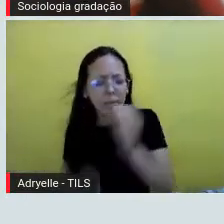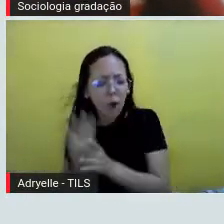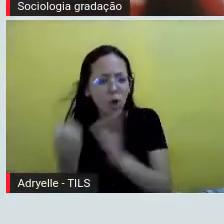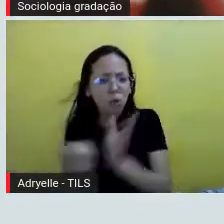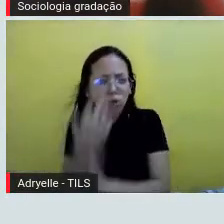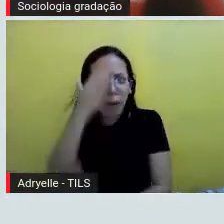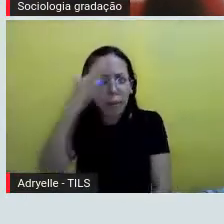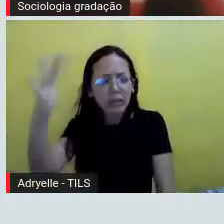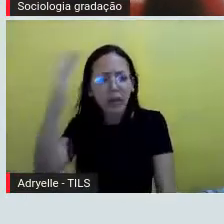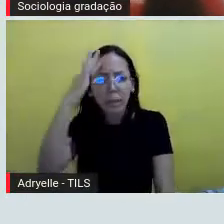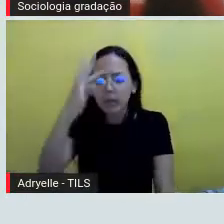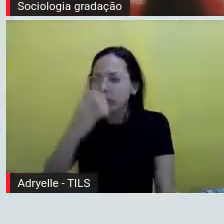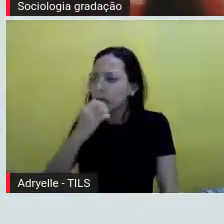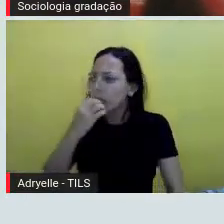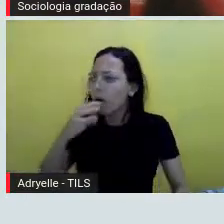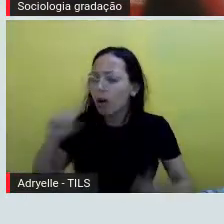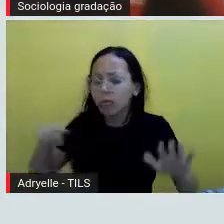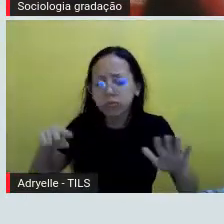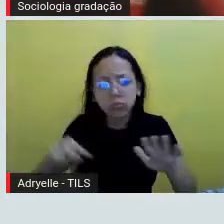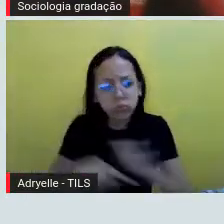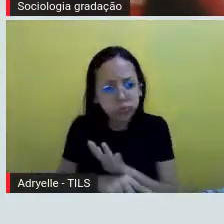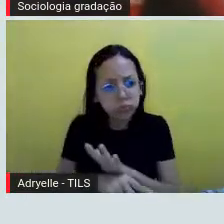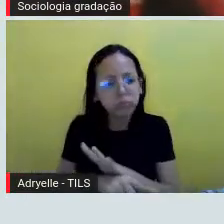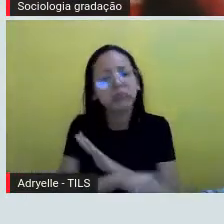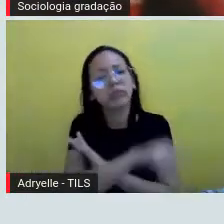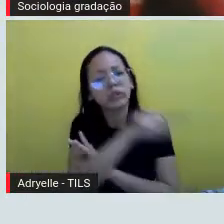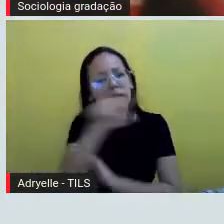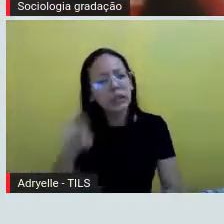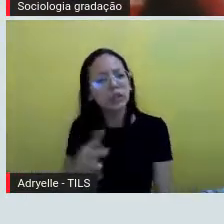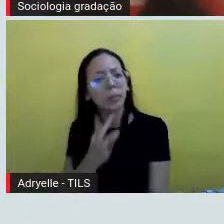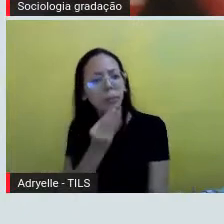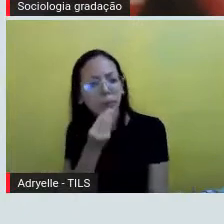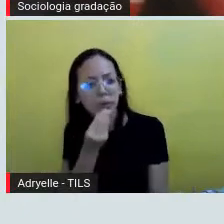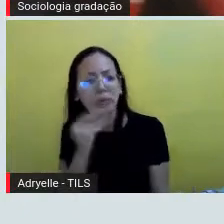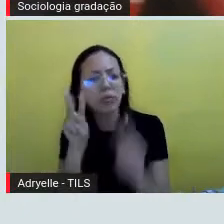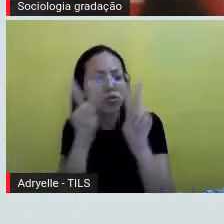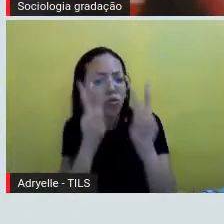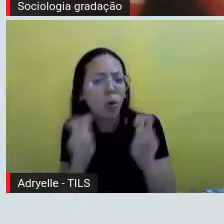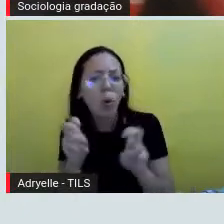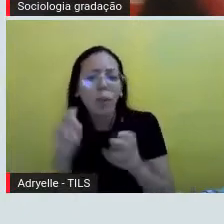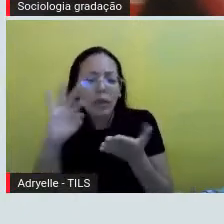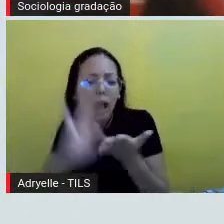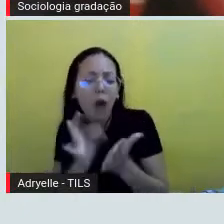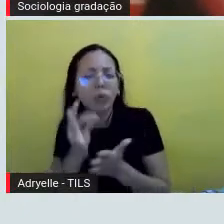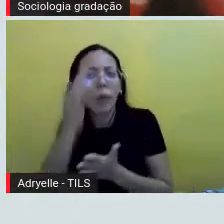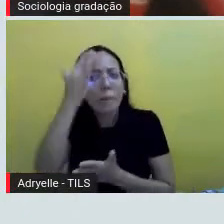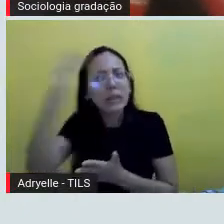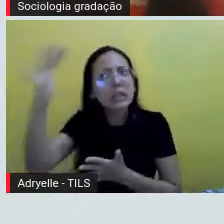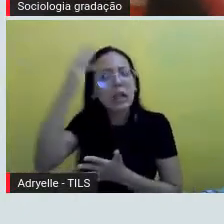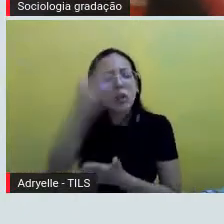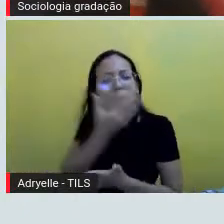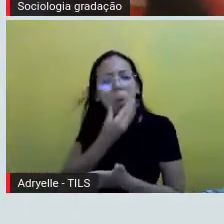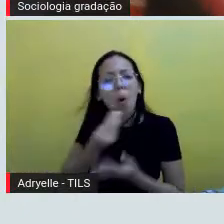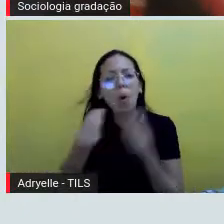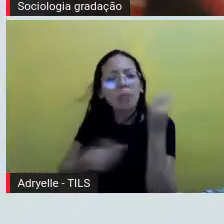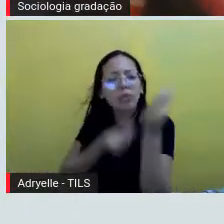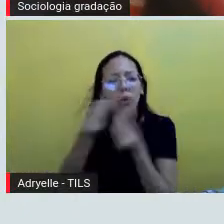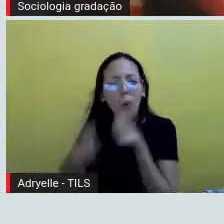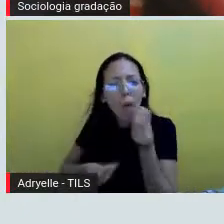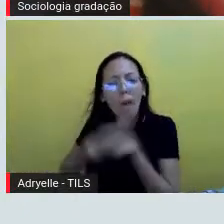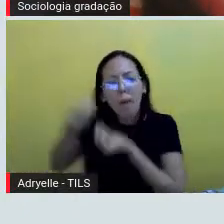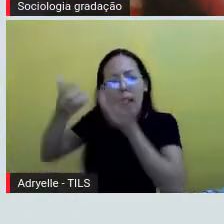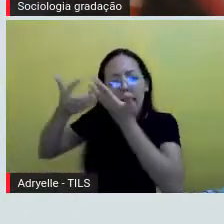muito rico, e aí vocês vão ter esse conhecimento de pensadores, como é que a gente vai fazer essa reflexão